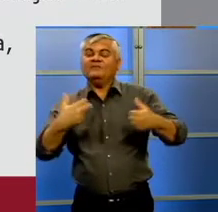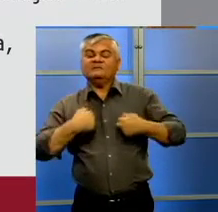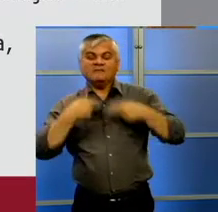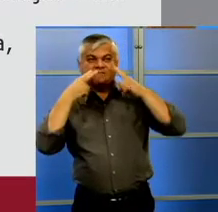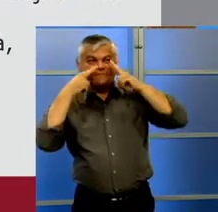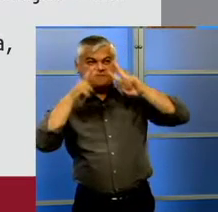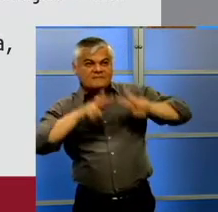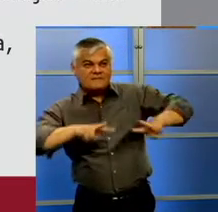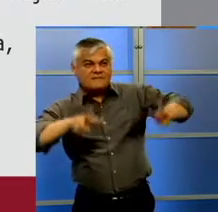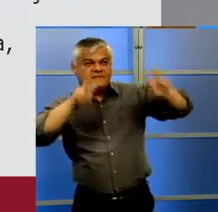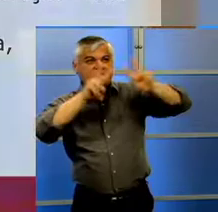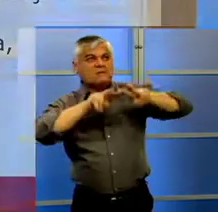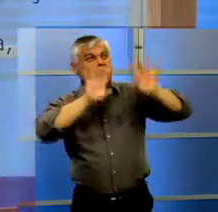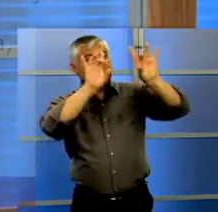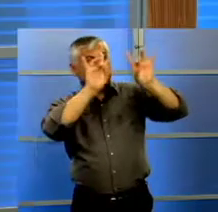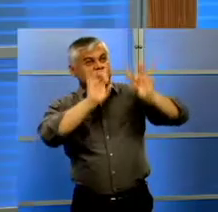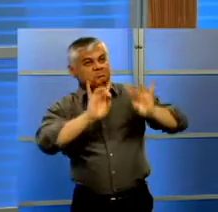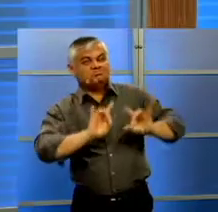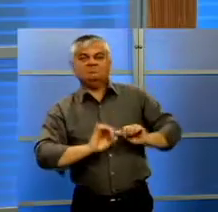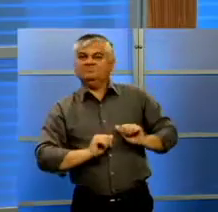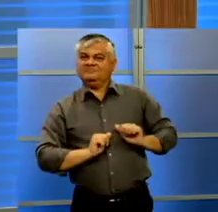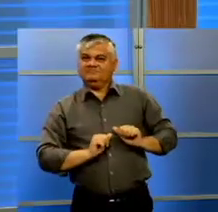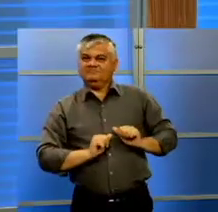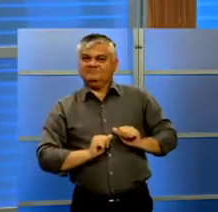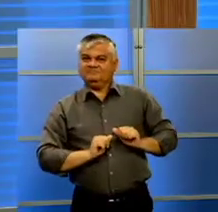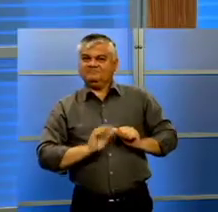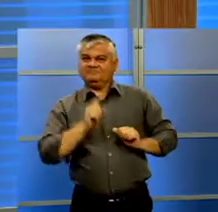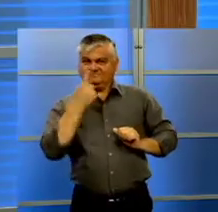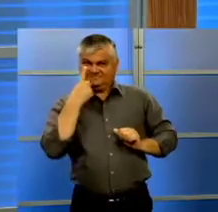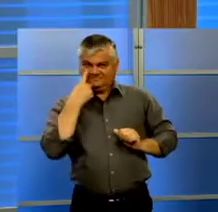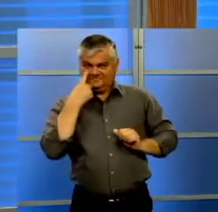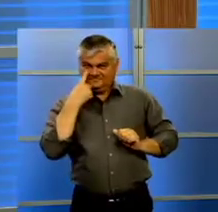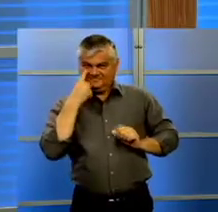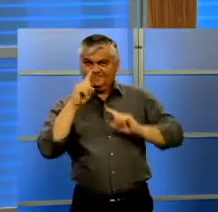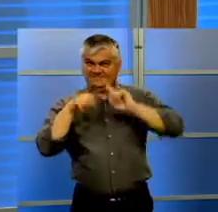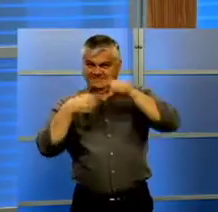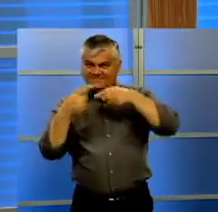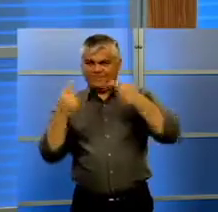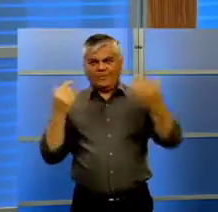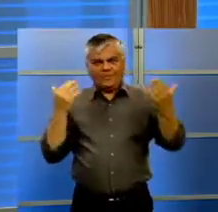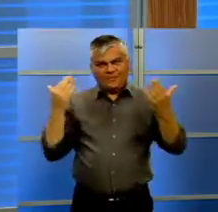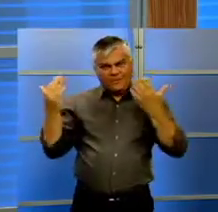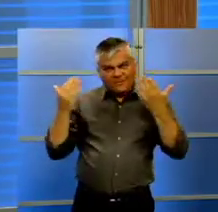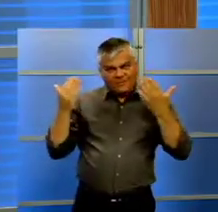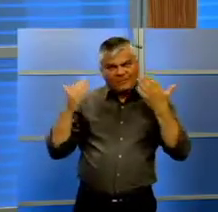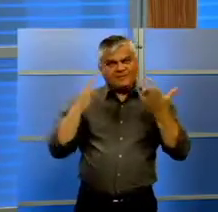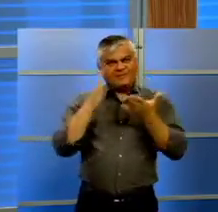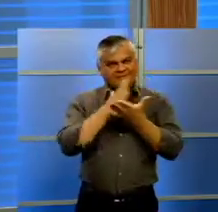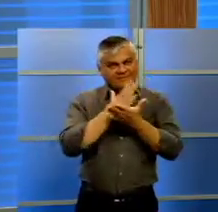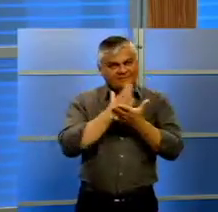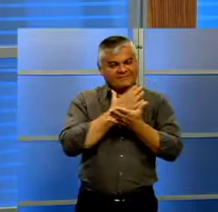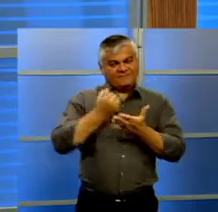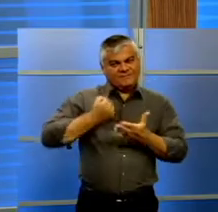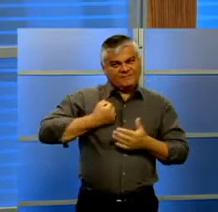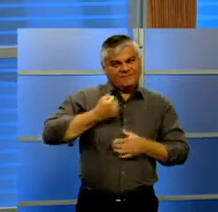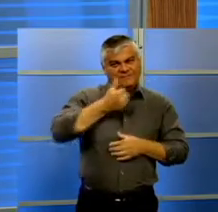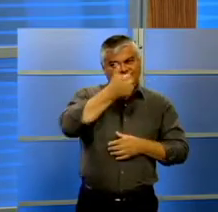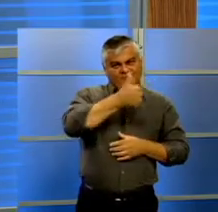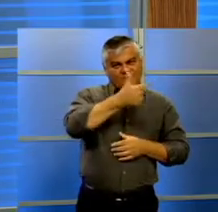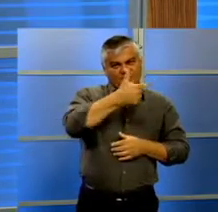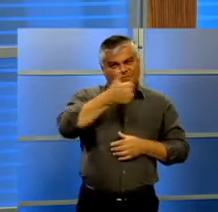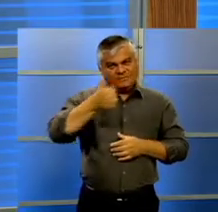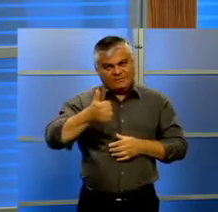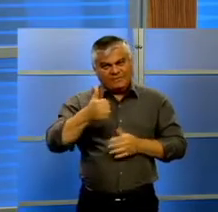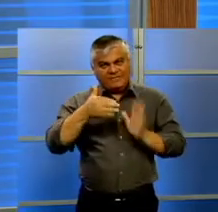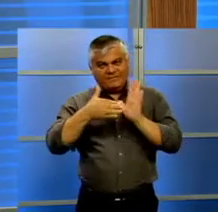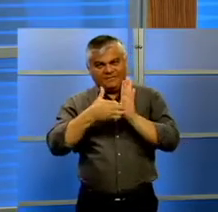que se destacam. Observe no próximo slide e compare também com a página 121 a